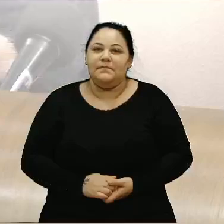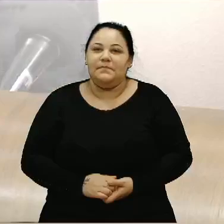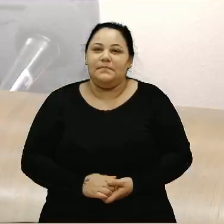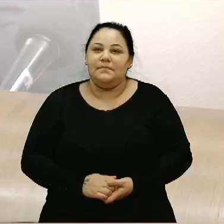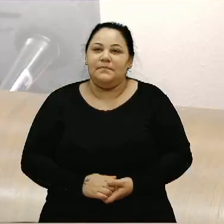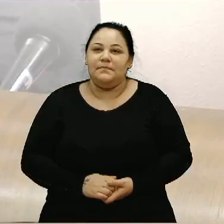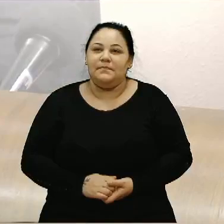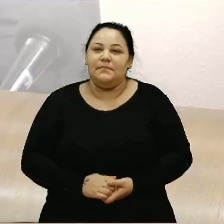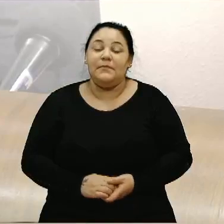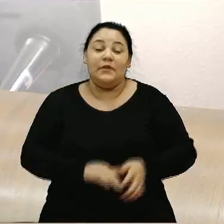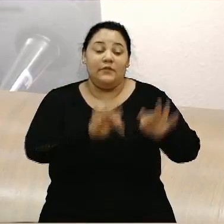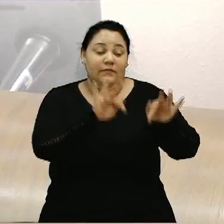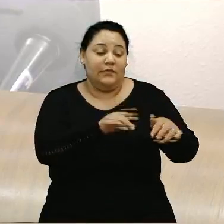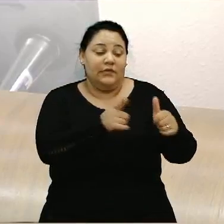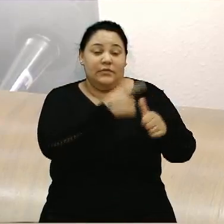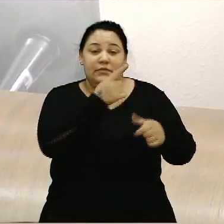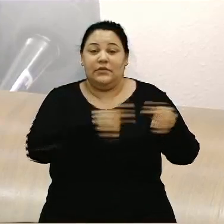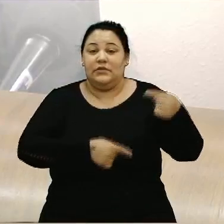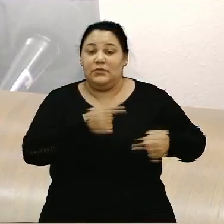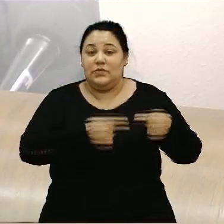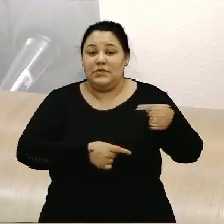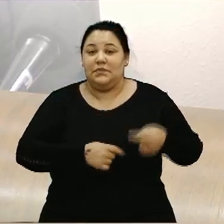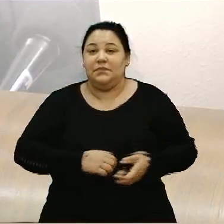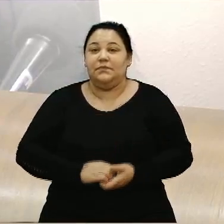a primeira discussão.